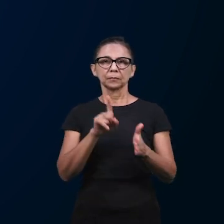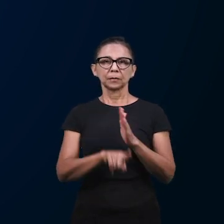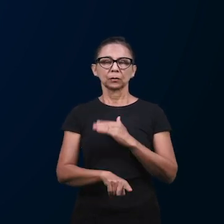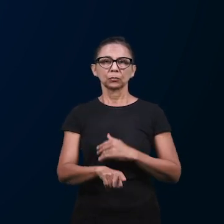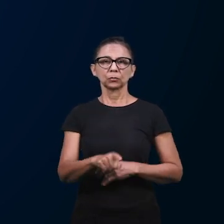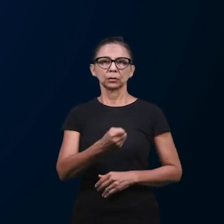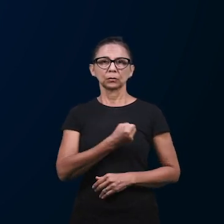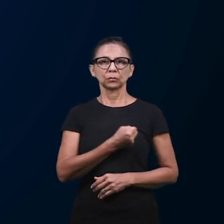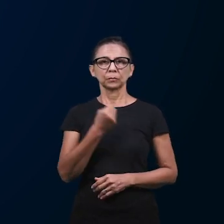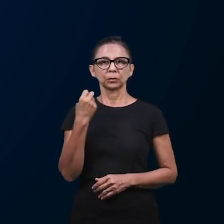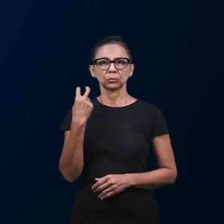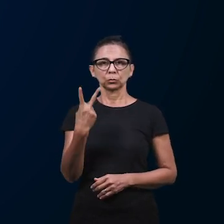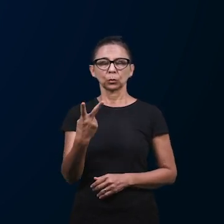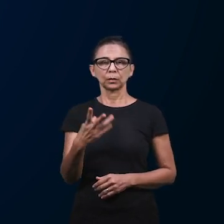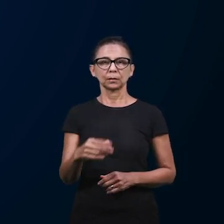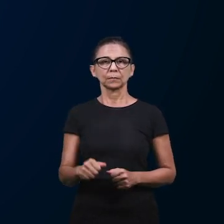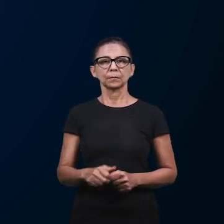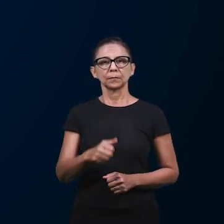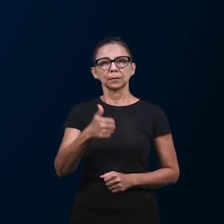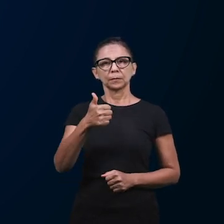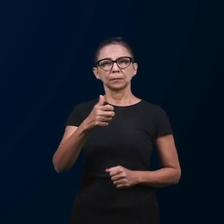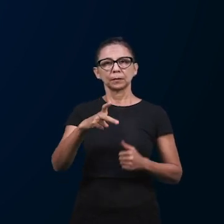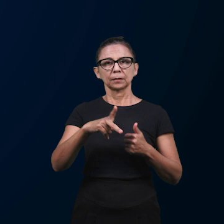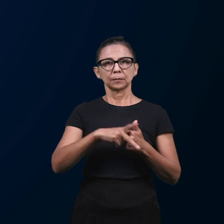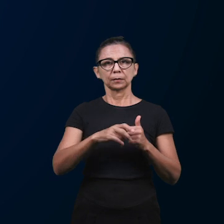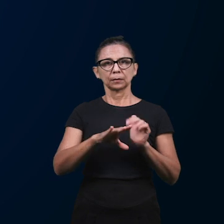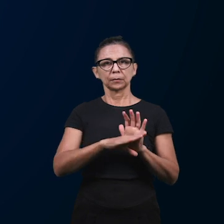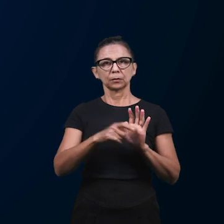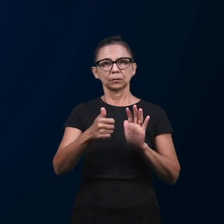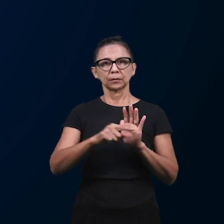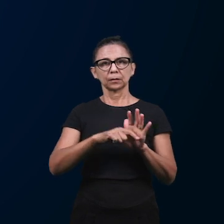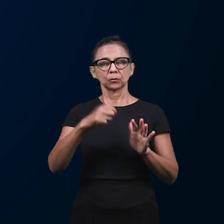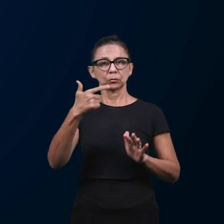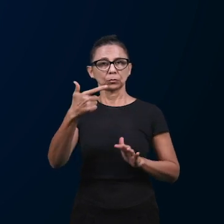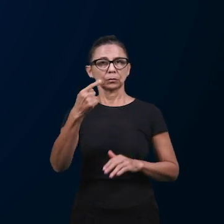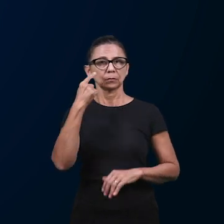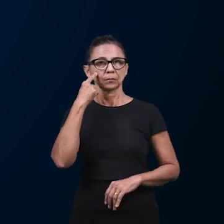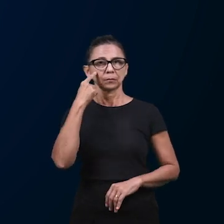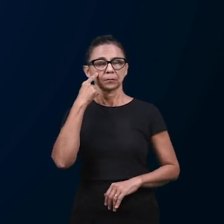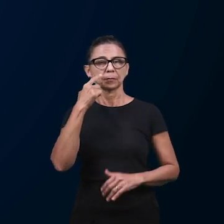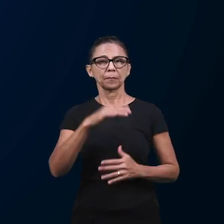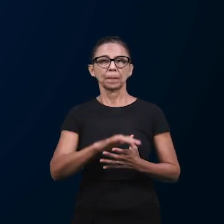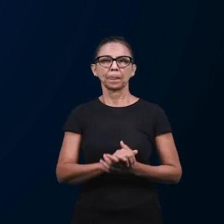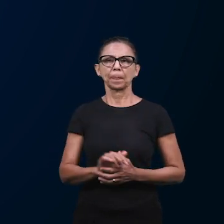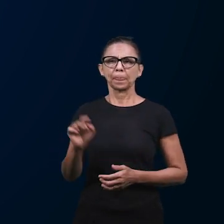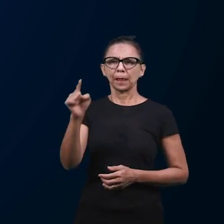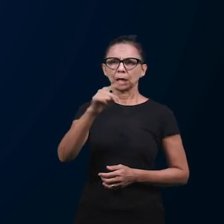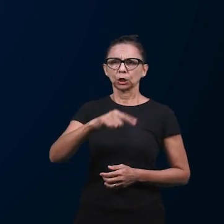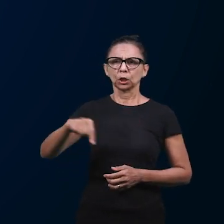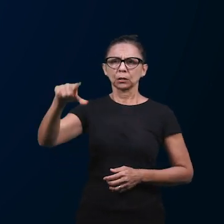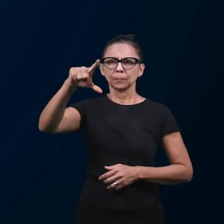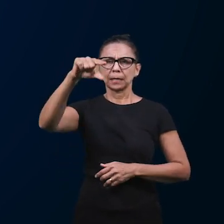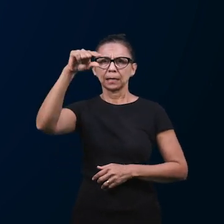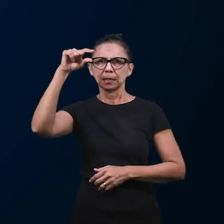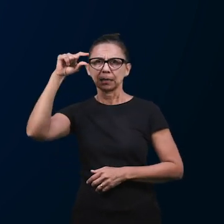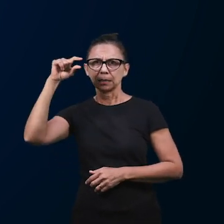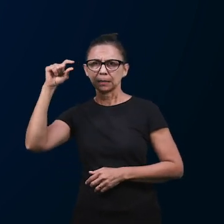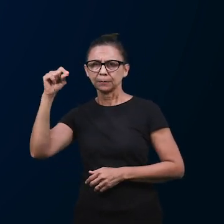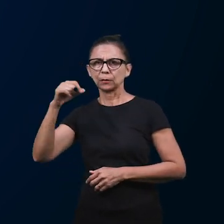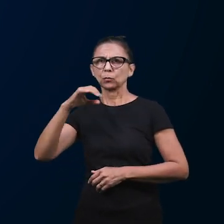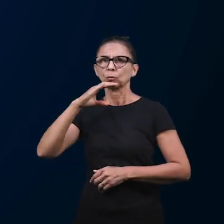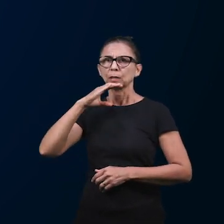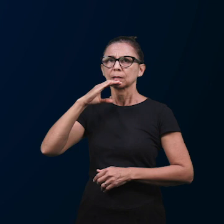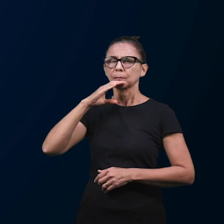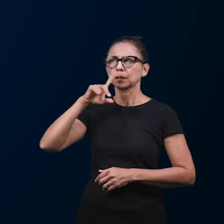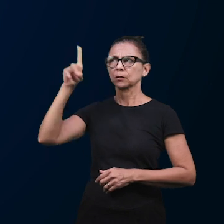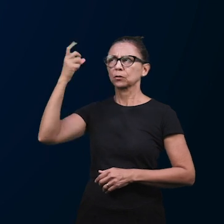nós vemos em 1 Pedro, capítulo 1, versículo 2, o seguinte: eleitos segundo a presciência de